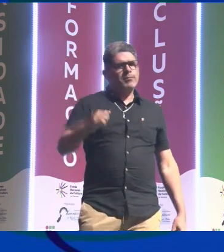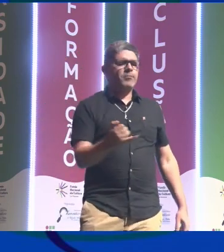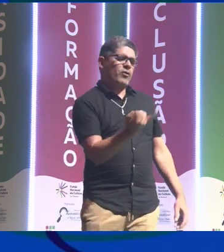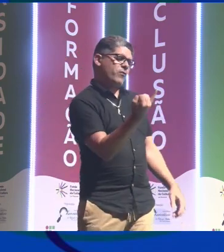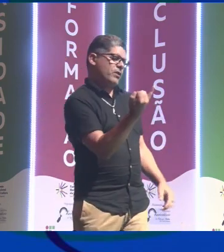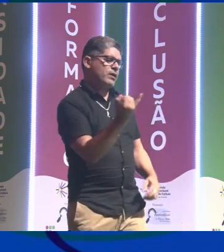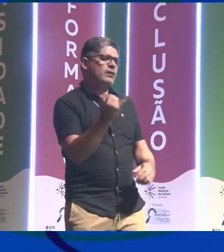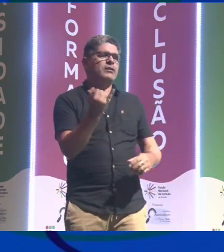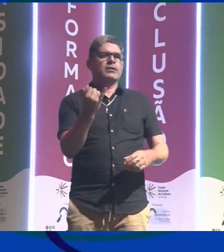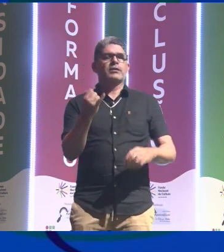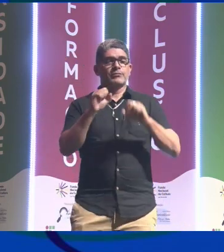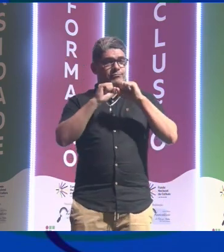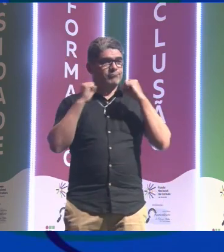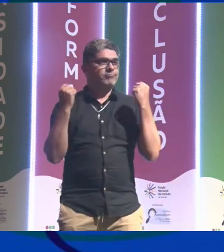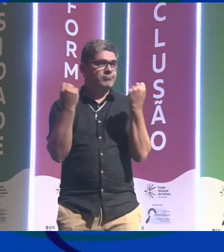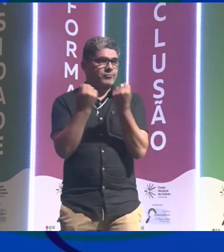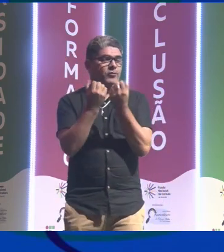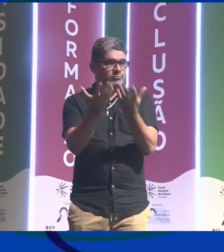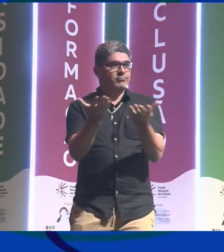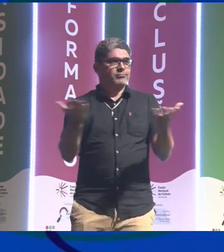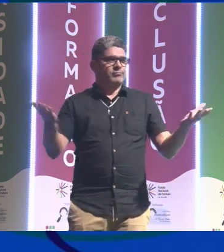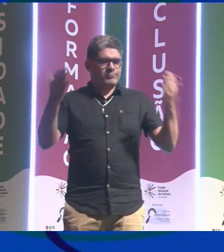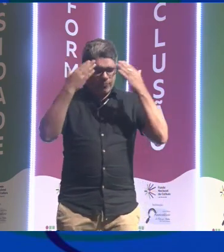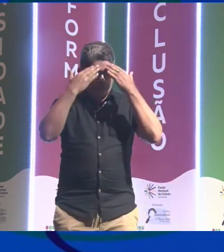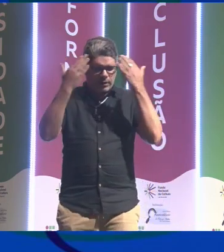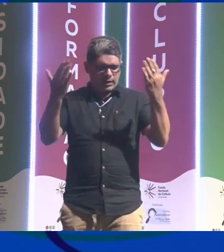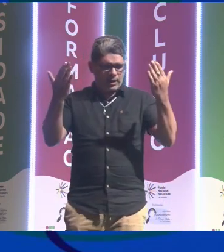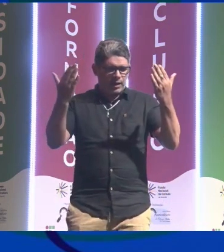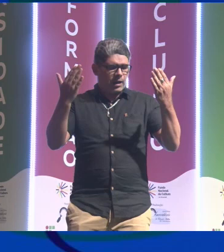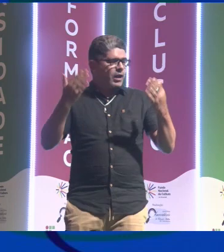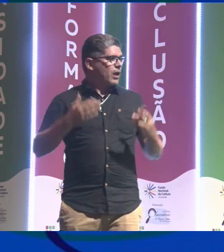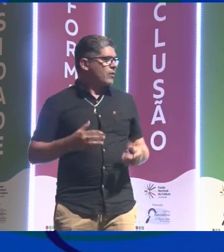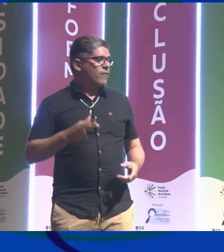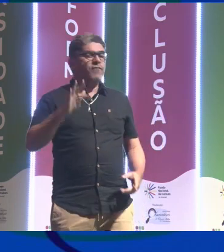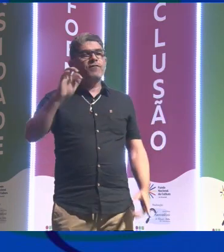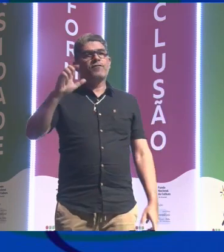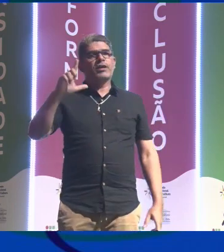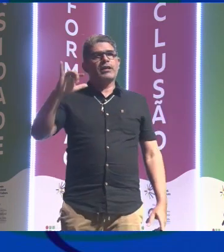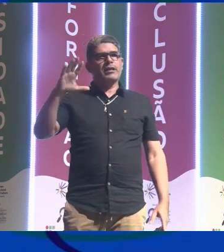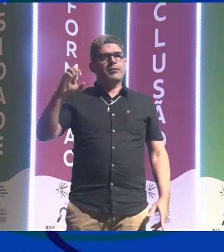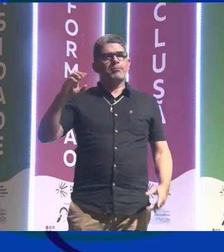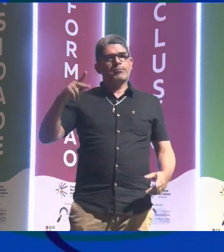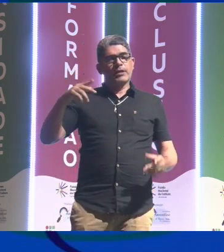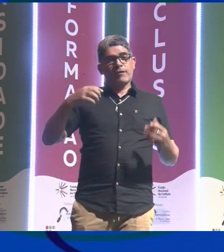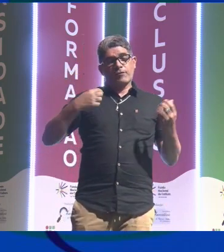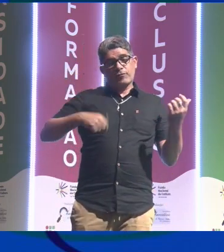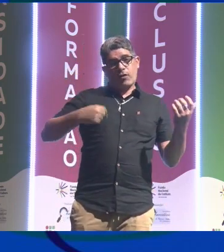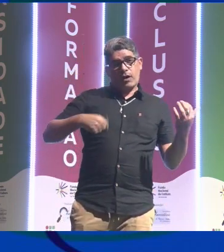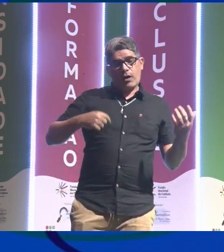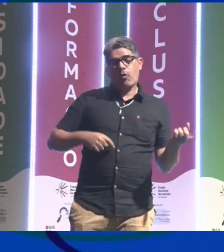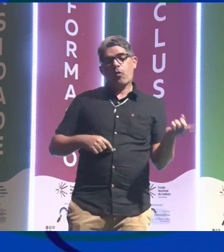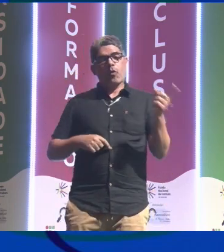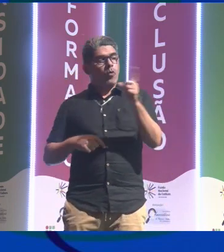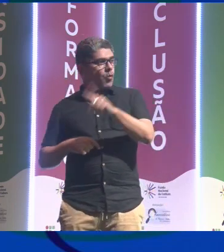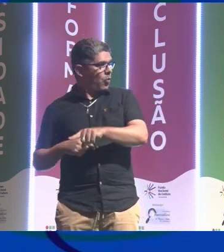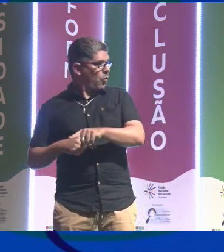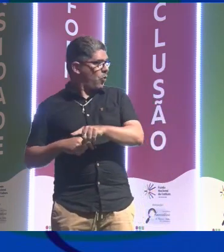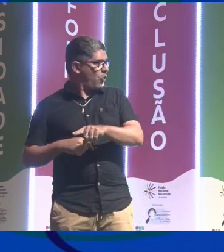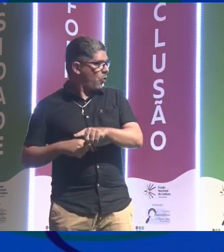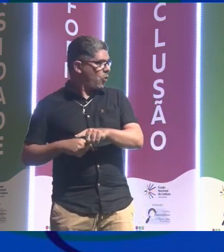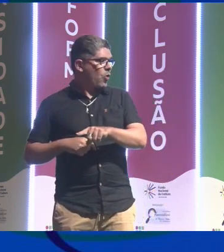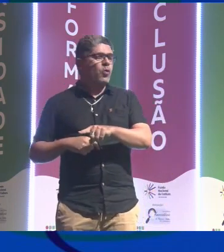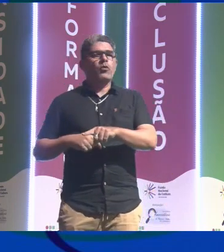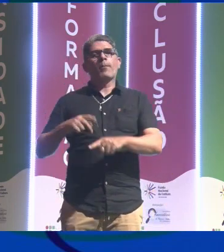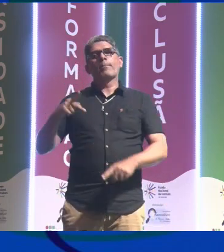esse evento. Muito obrigado. Aqui no violão, Felipe Félix. No contrabaixo, Patrick Senna. Aqui na